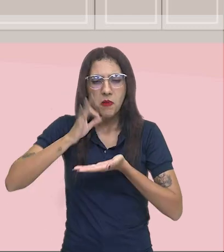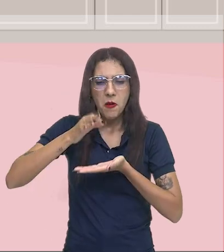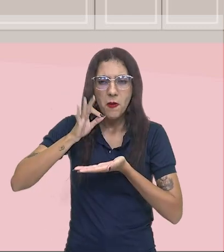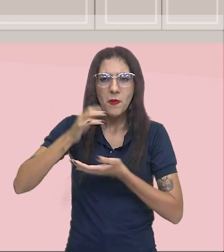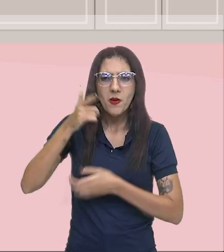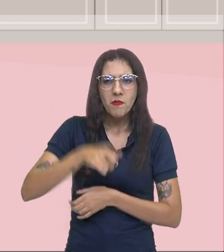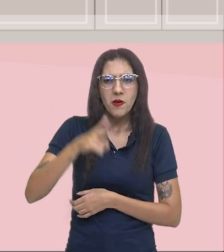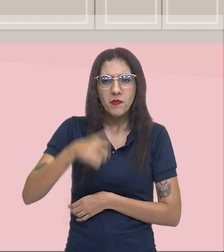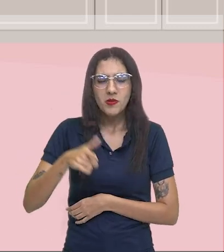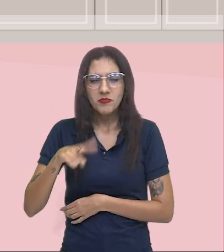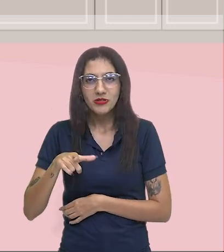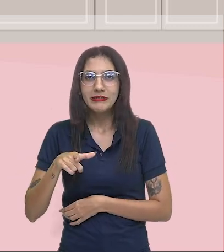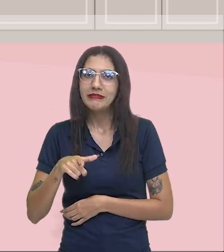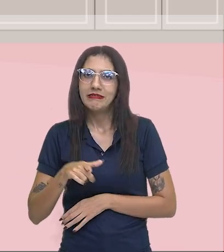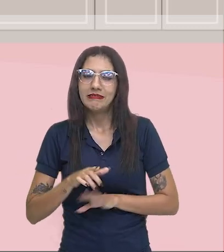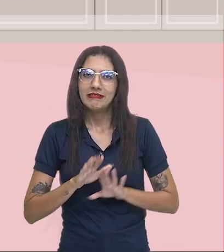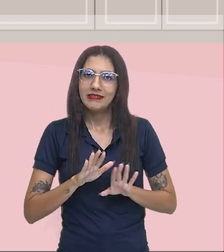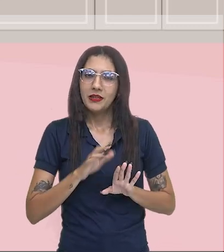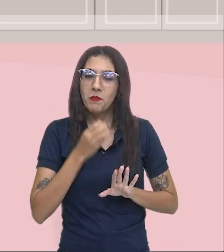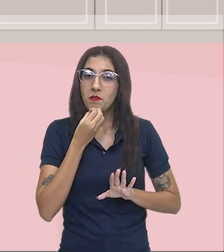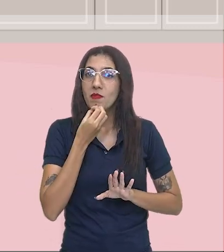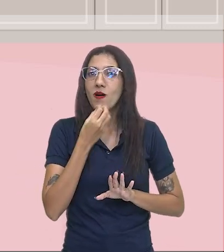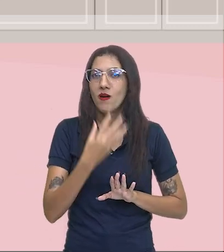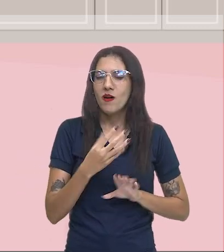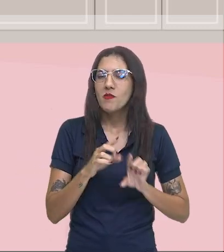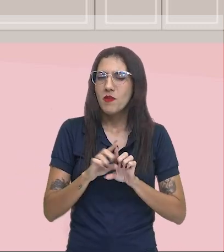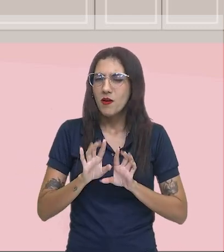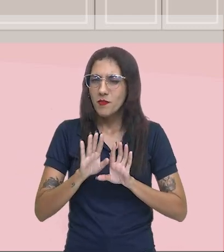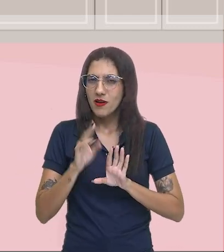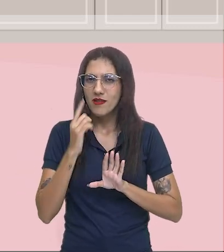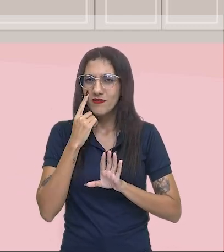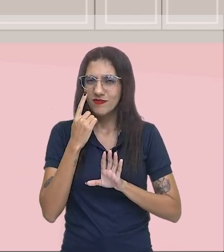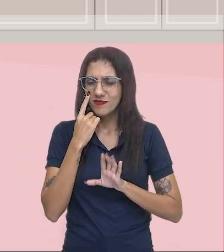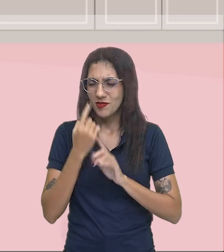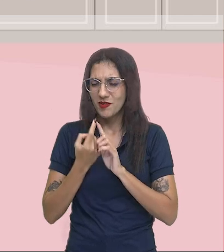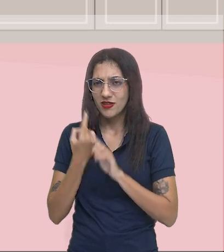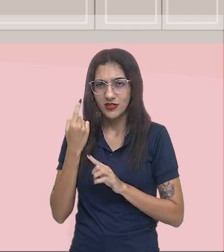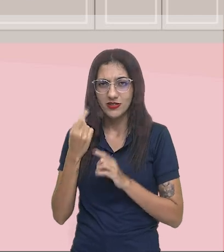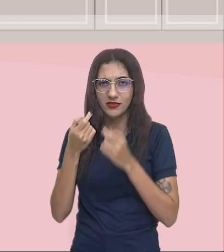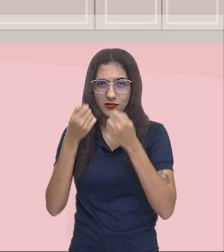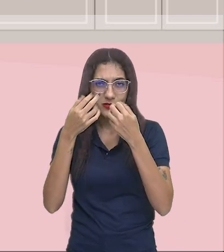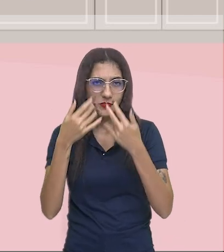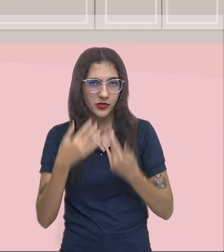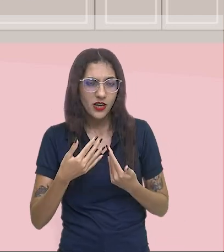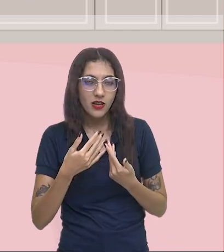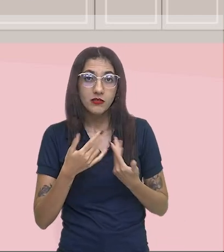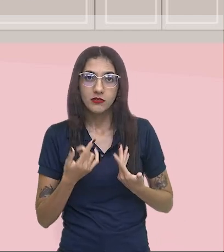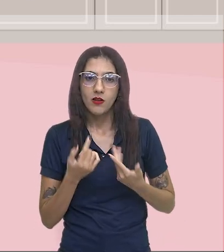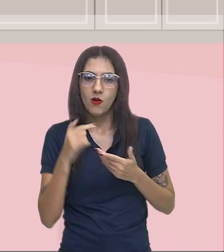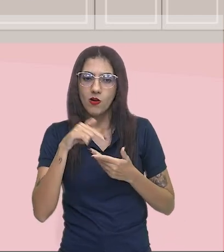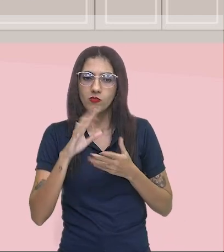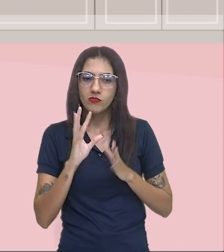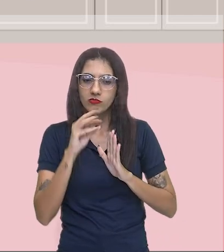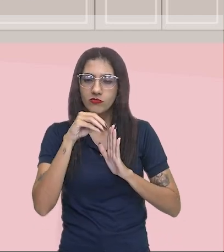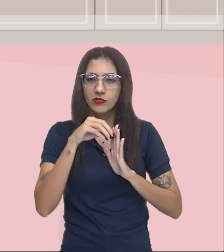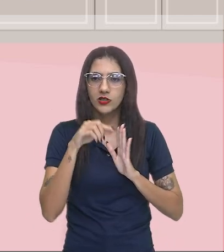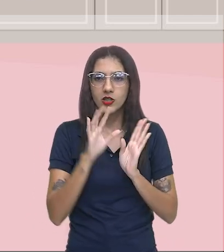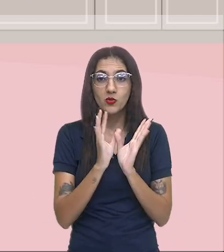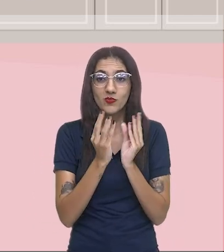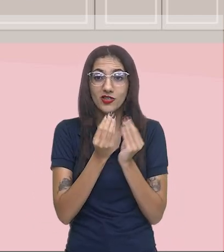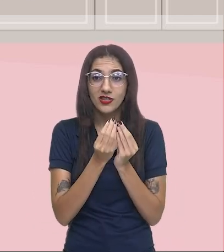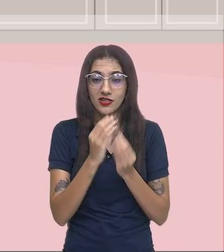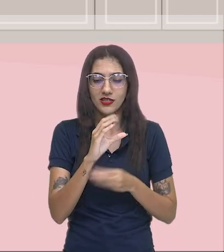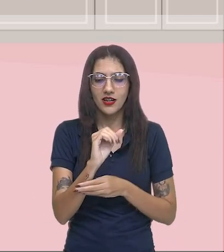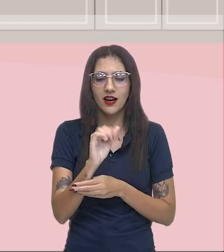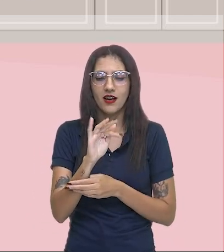É muito bom, mas como agora dissemos, biologicamente, ele possui a